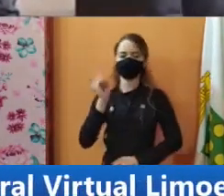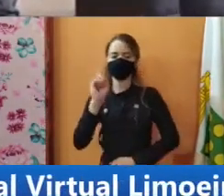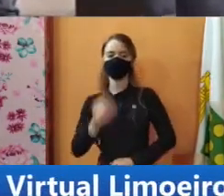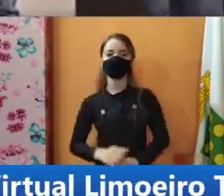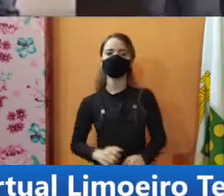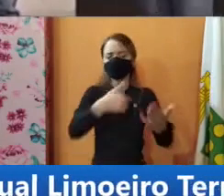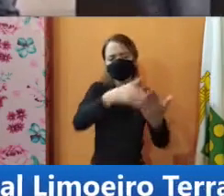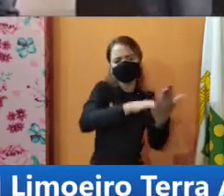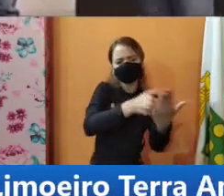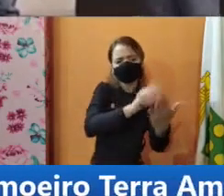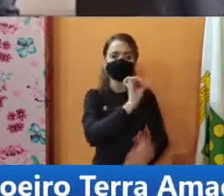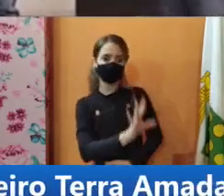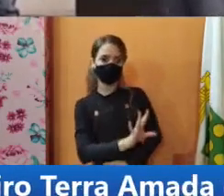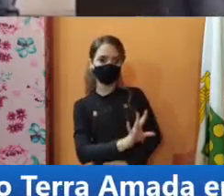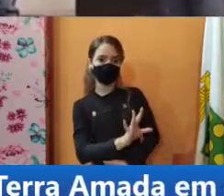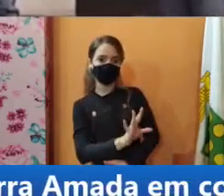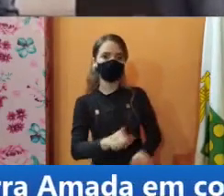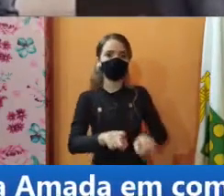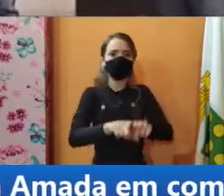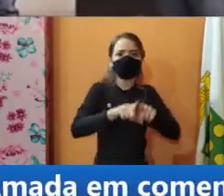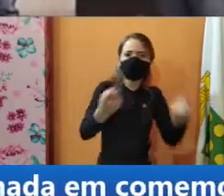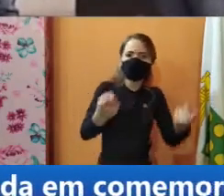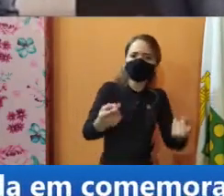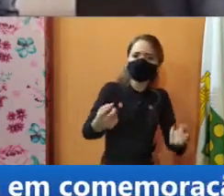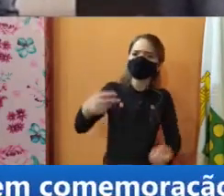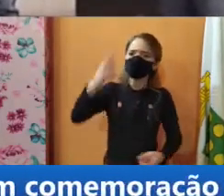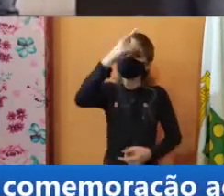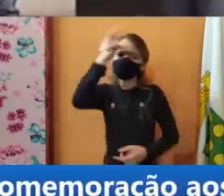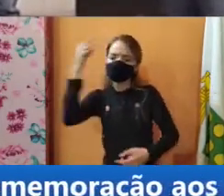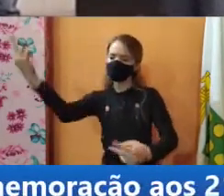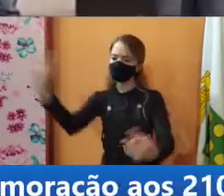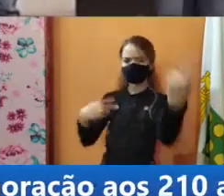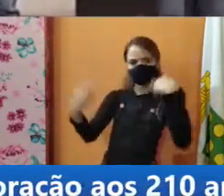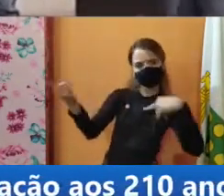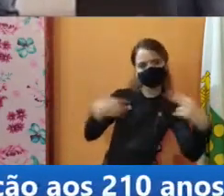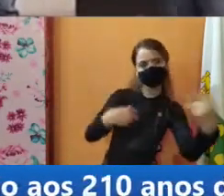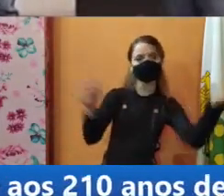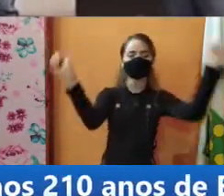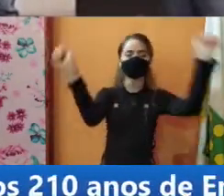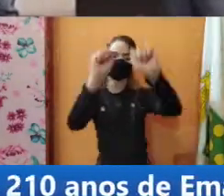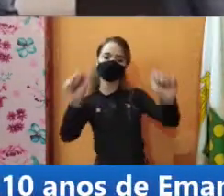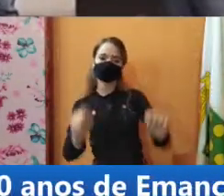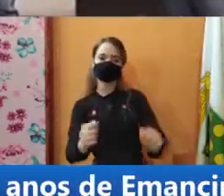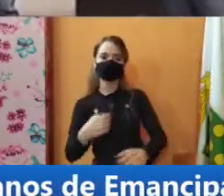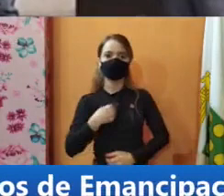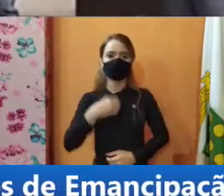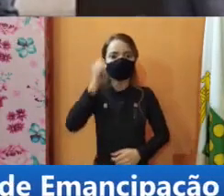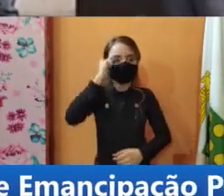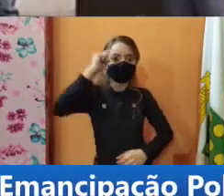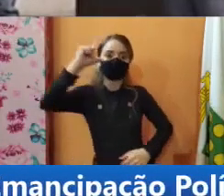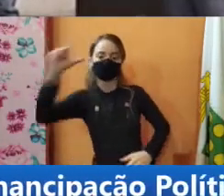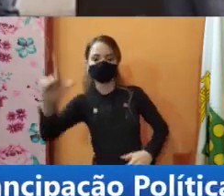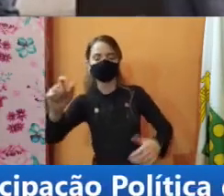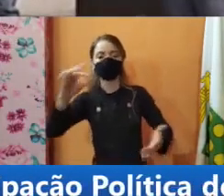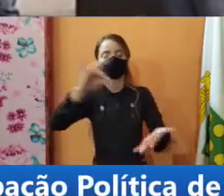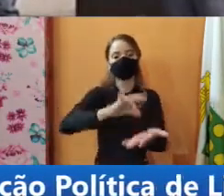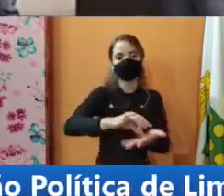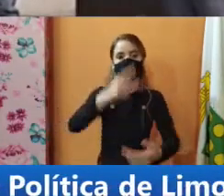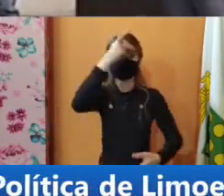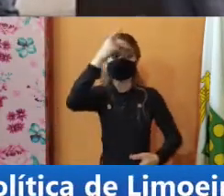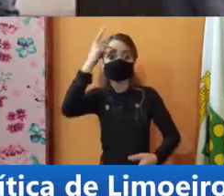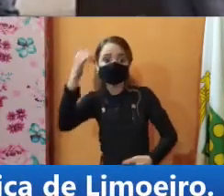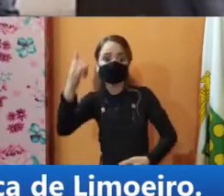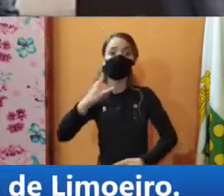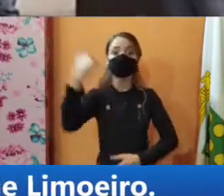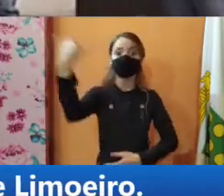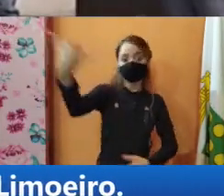artista. Mas aí todo mundo me via como artista. E eu disse assim para mim mesmo, eu tenho que acordar. Se todo mundo me vê como artista,